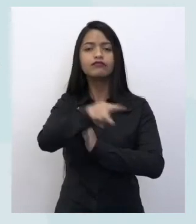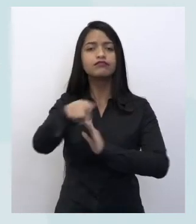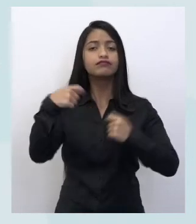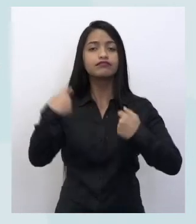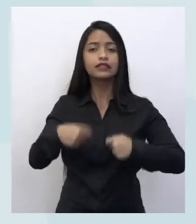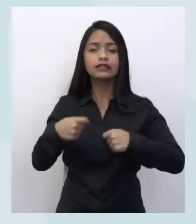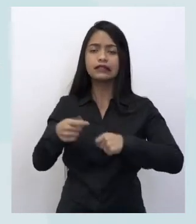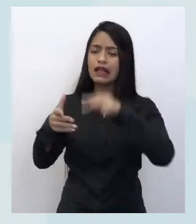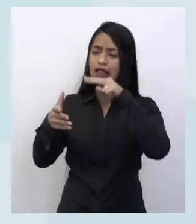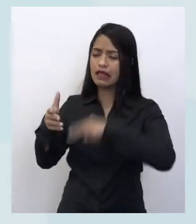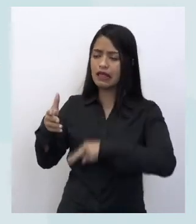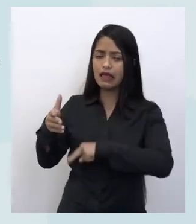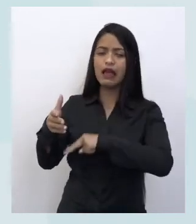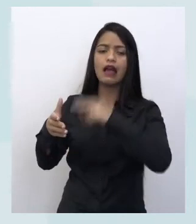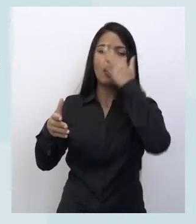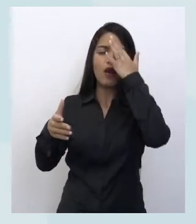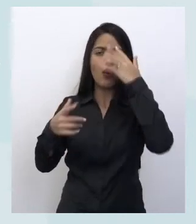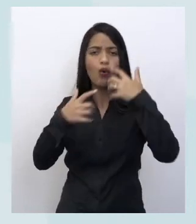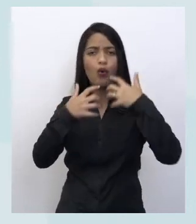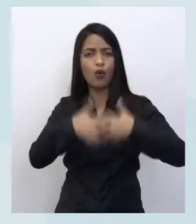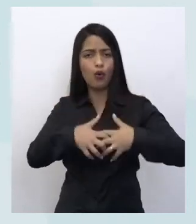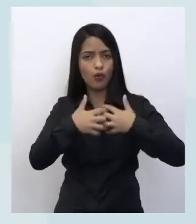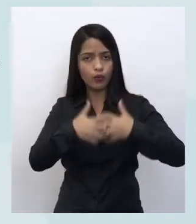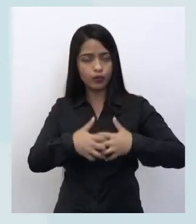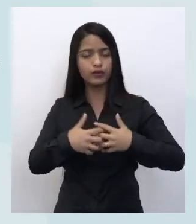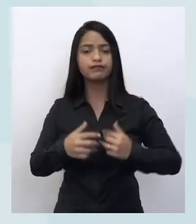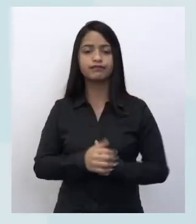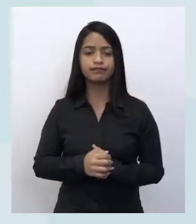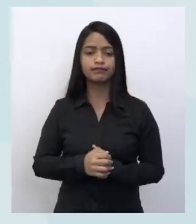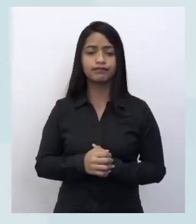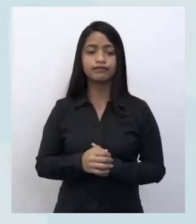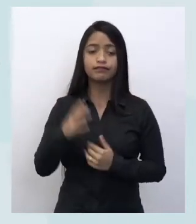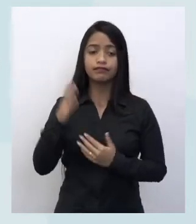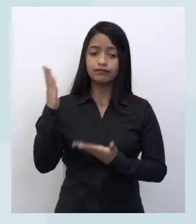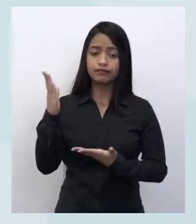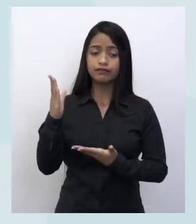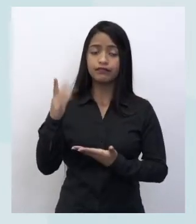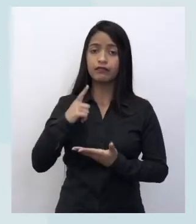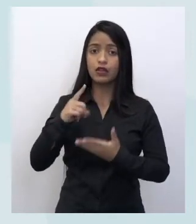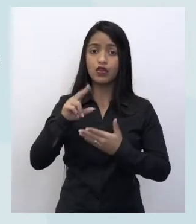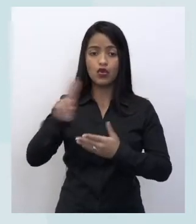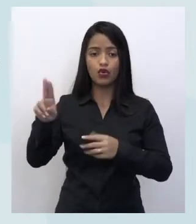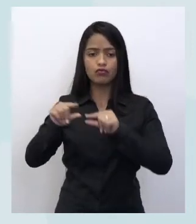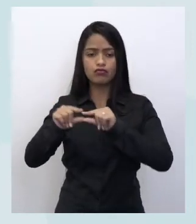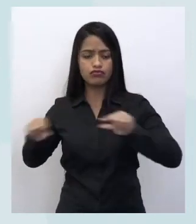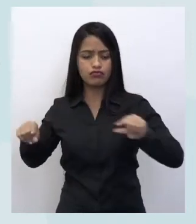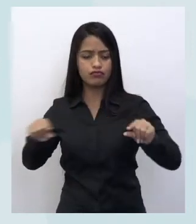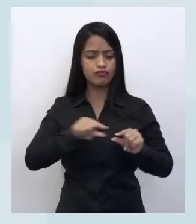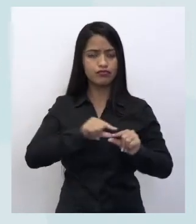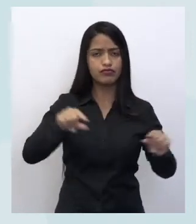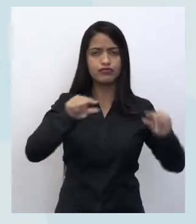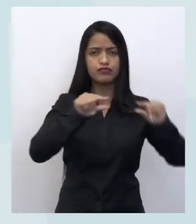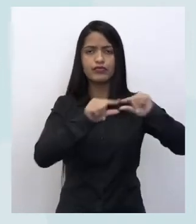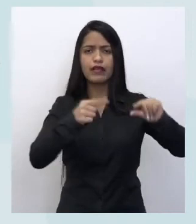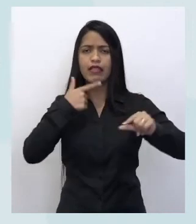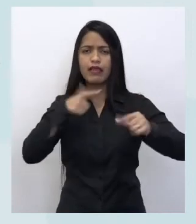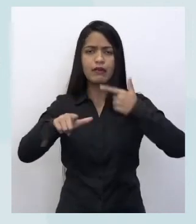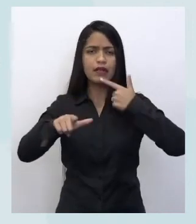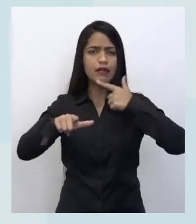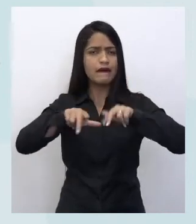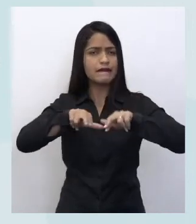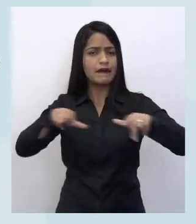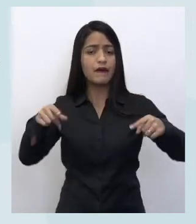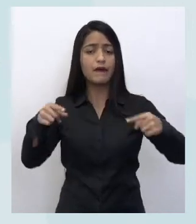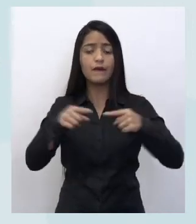interpretar, entender o que estava escrito aí. Os escritos na figura ao lado, representados em várias línguas, associam-se à Esfinge de